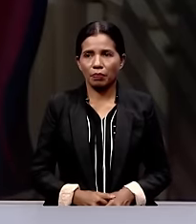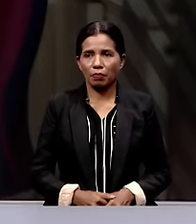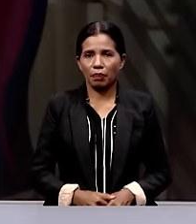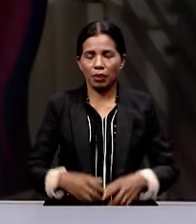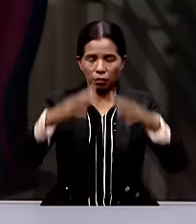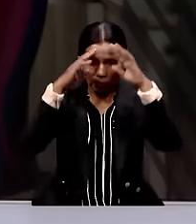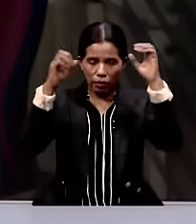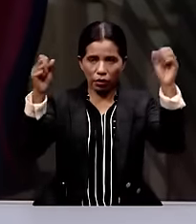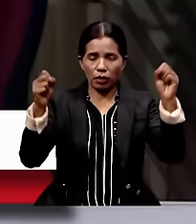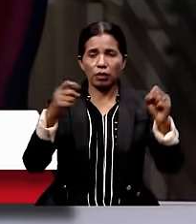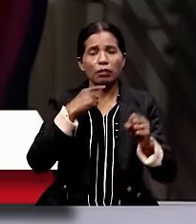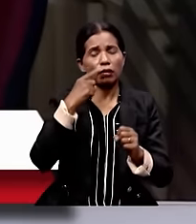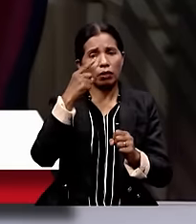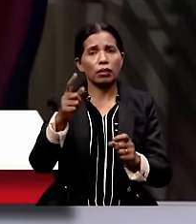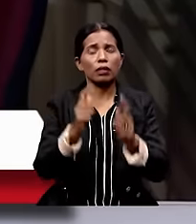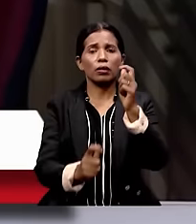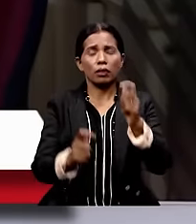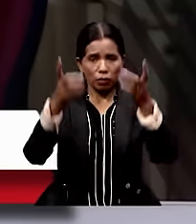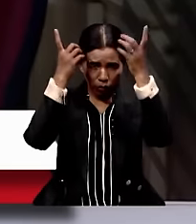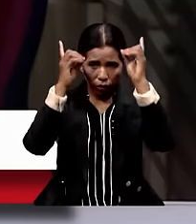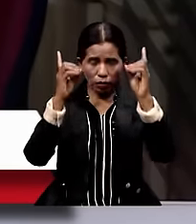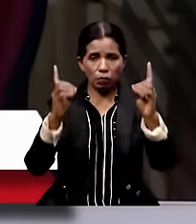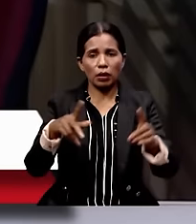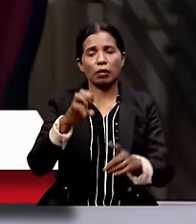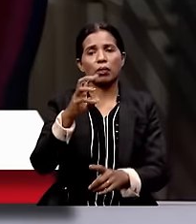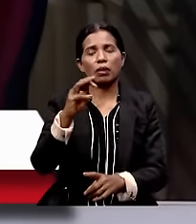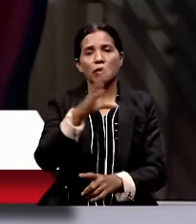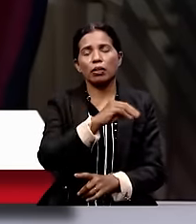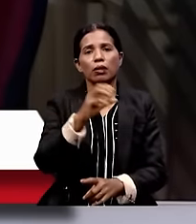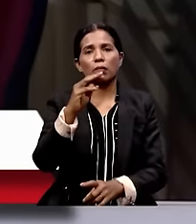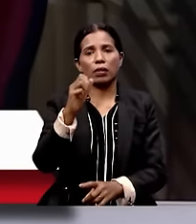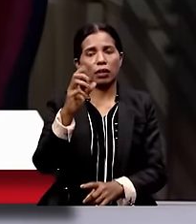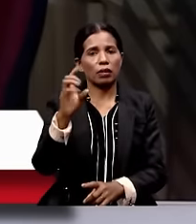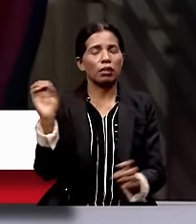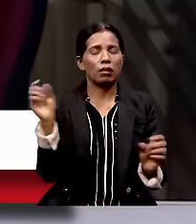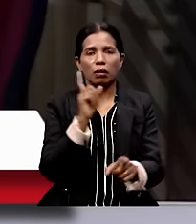Presidente da República considera o Tribunal de Decisão de Emília Pires no Madalena Ranjam injusto.